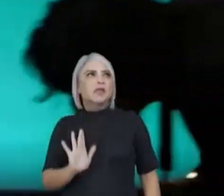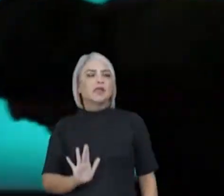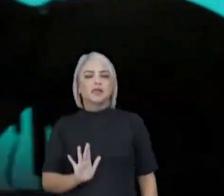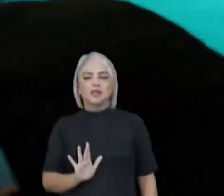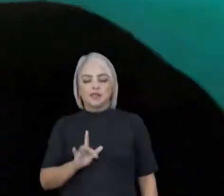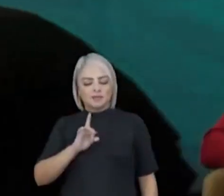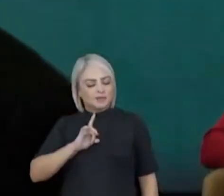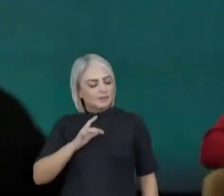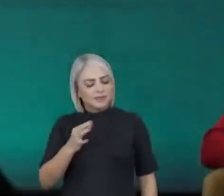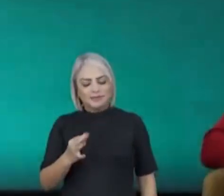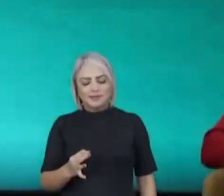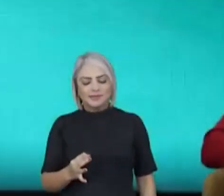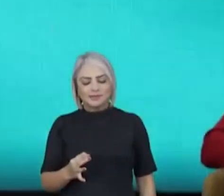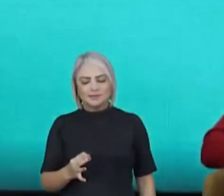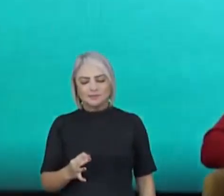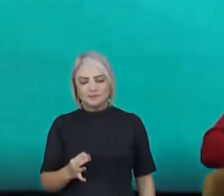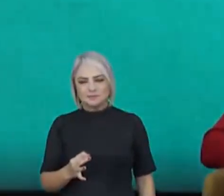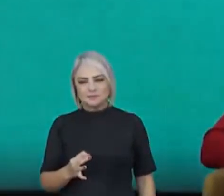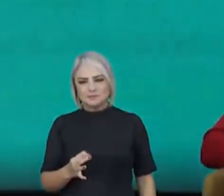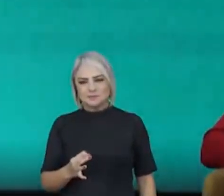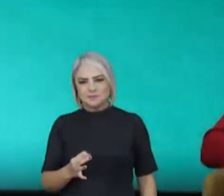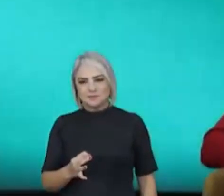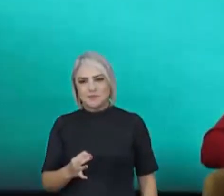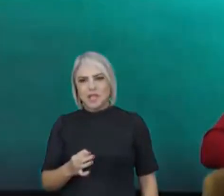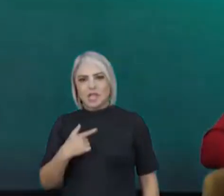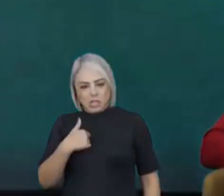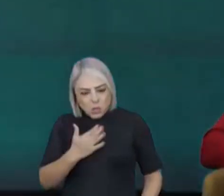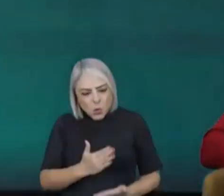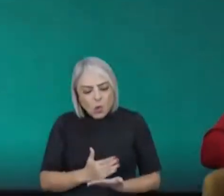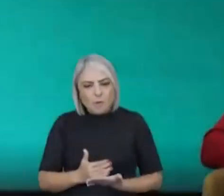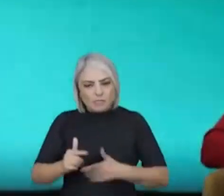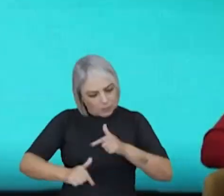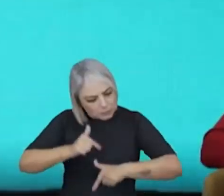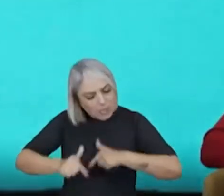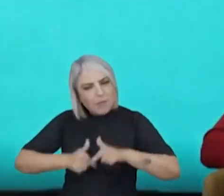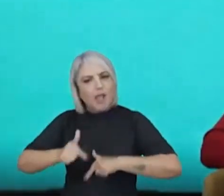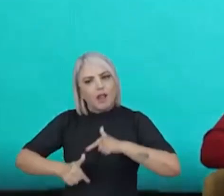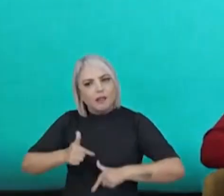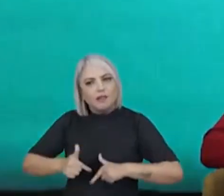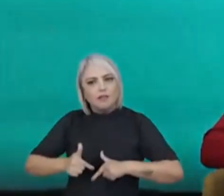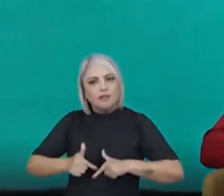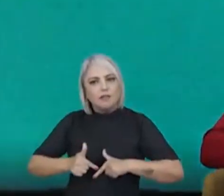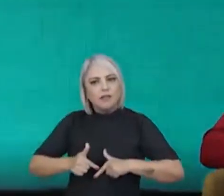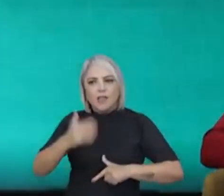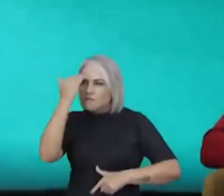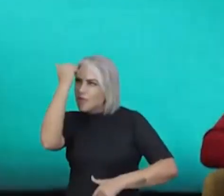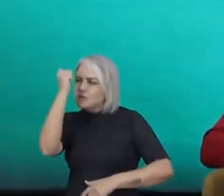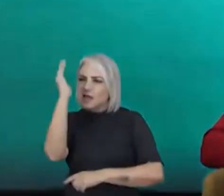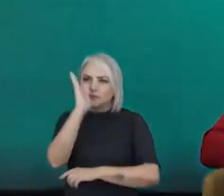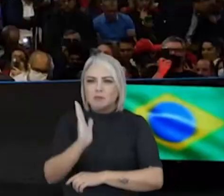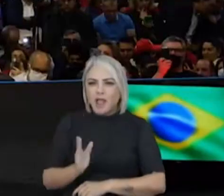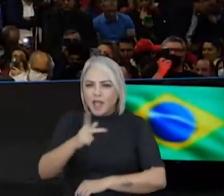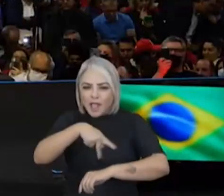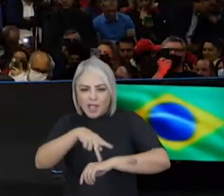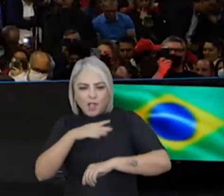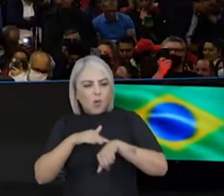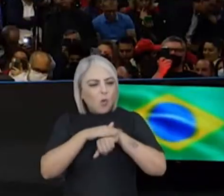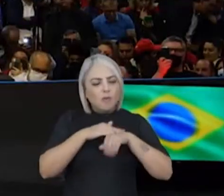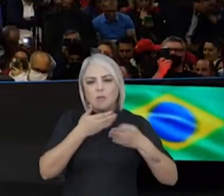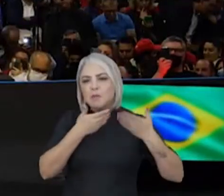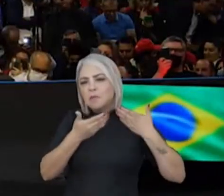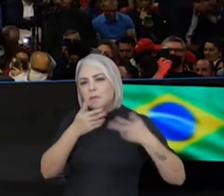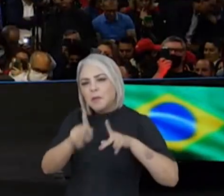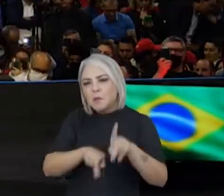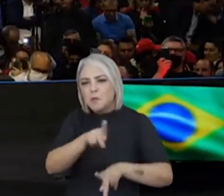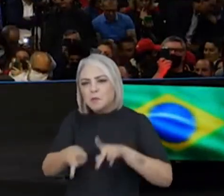certeza que a hora que começar o trabalho de viajar para o Brasil, de conversar com o povo, e